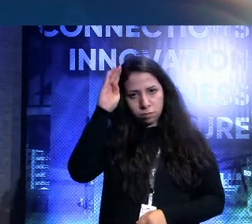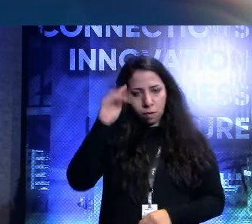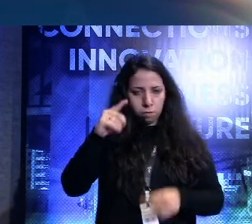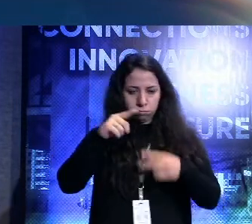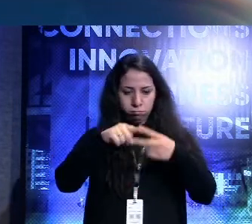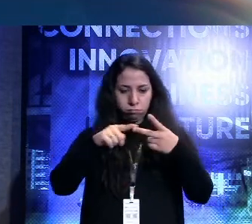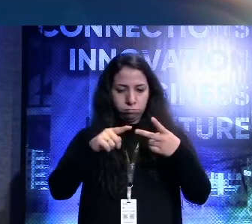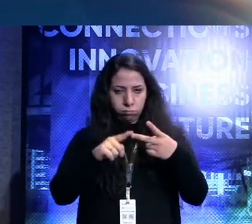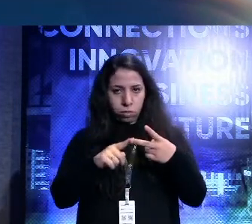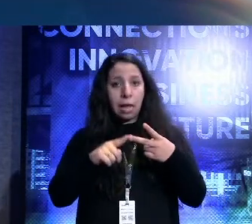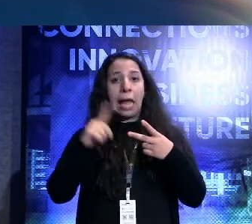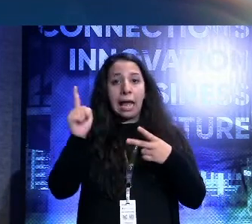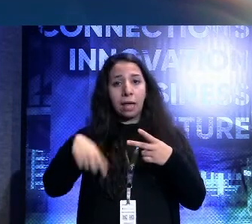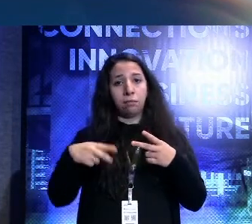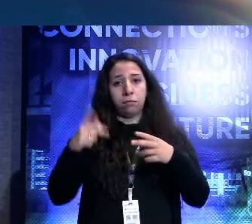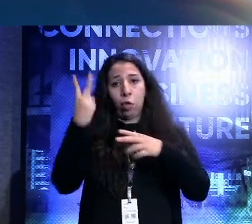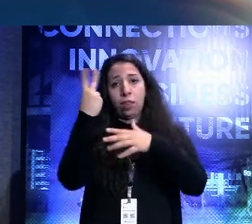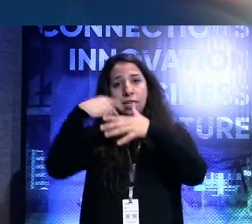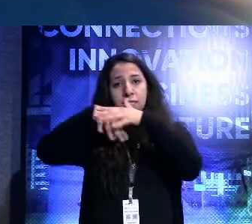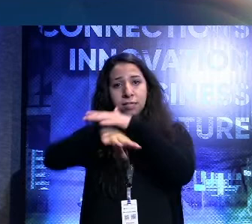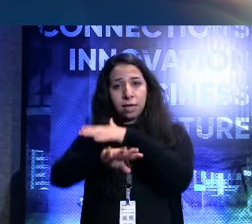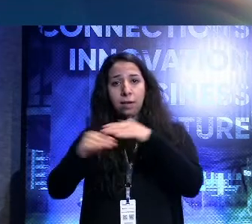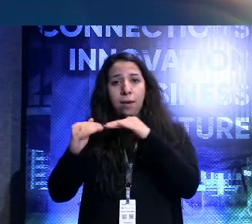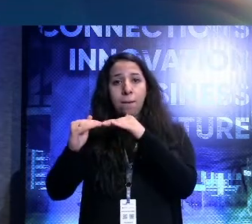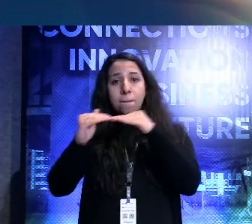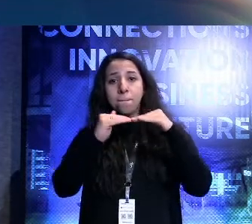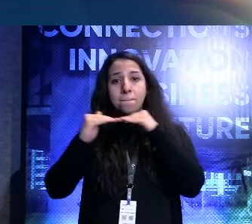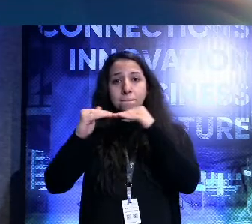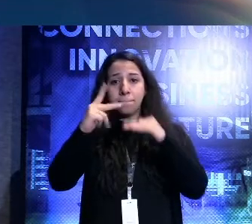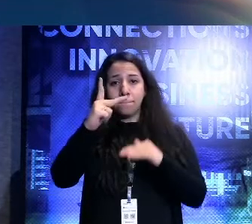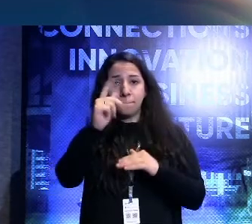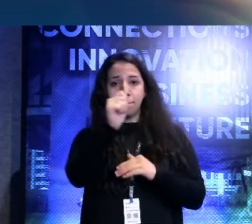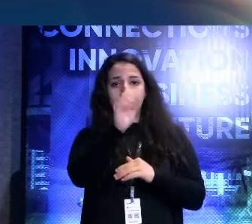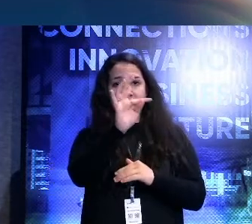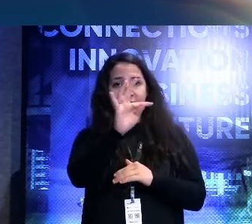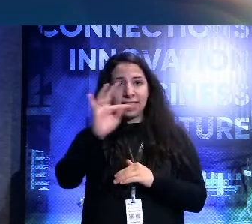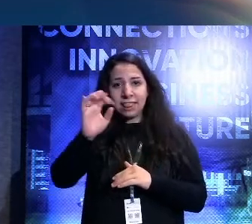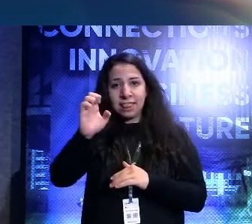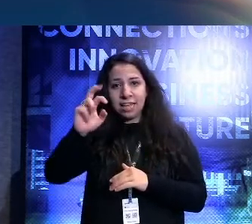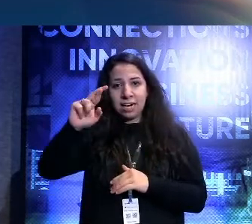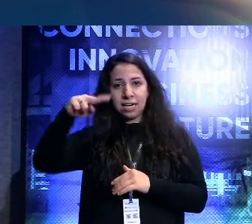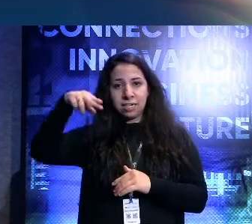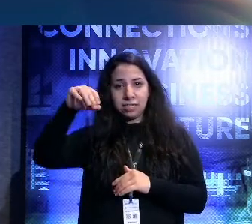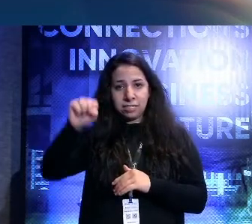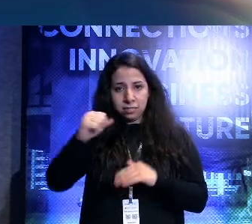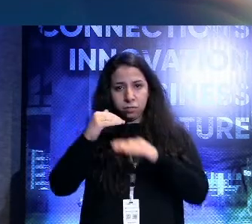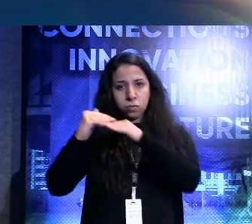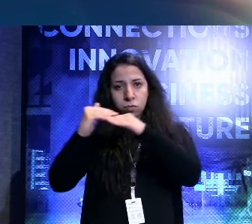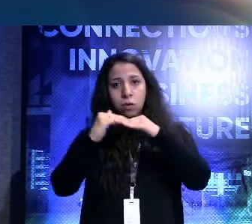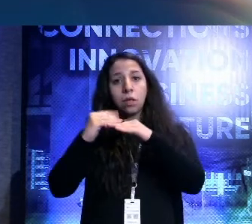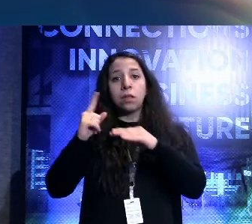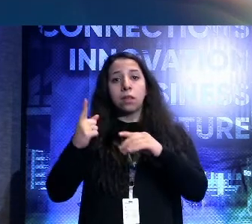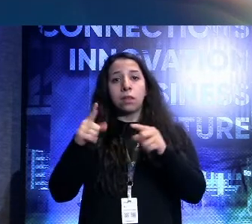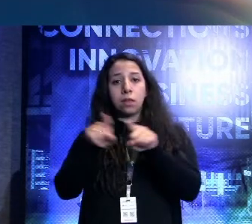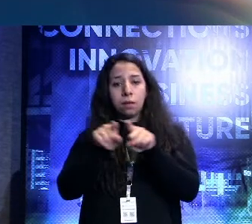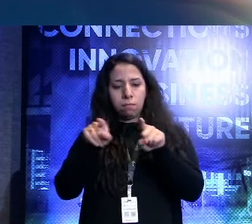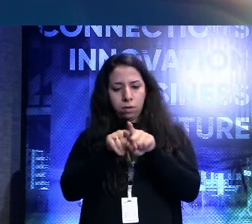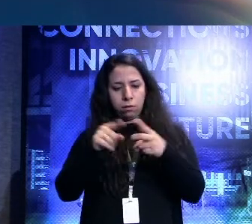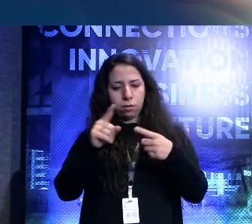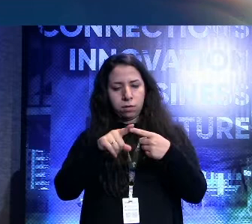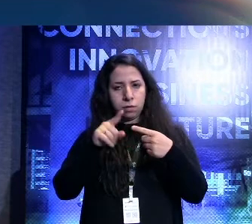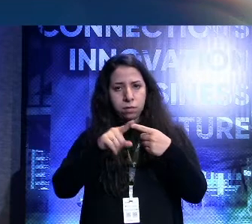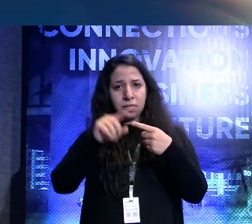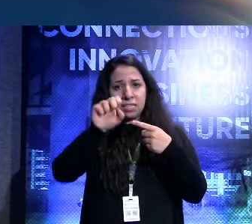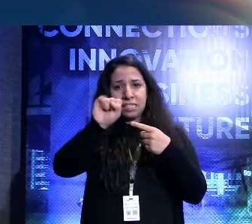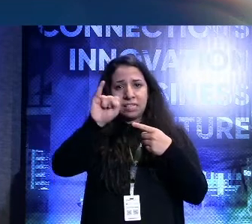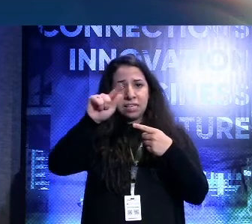design patterns que eu vou apresentar hoje aqui. E a gente vai falar do Single Responsibility e o Open Closed, e são